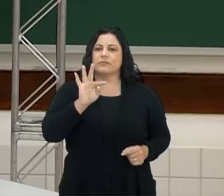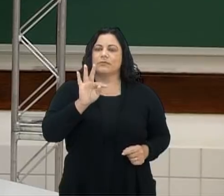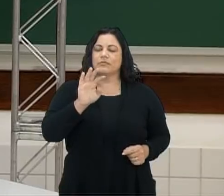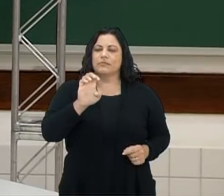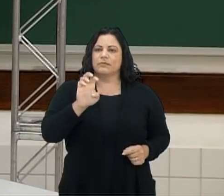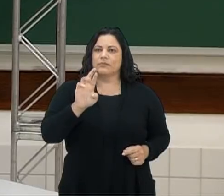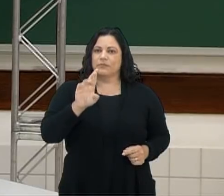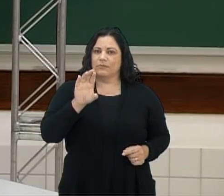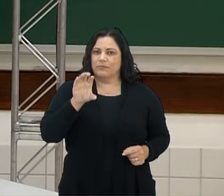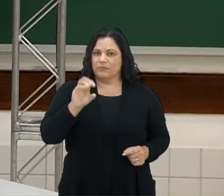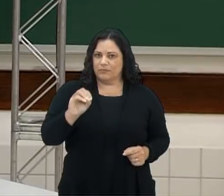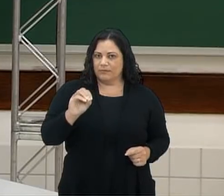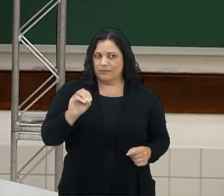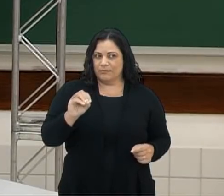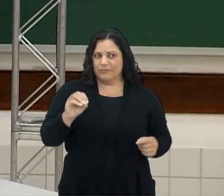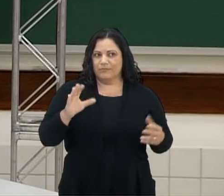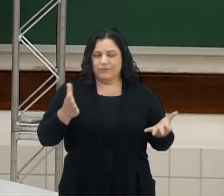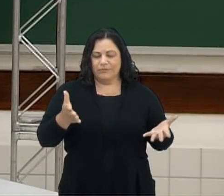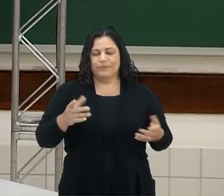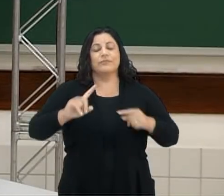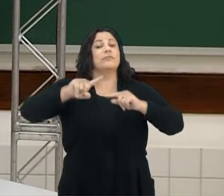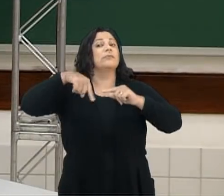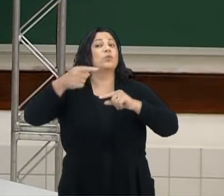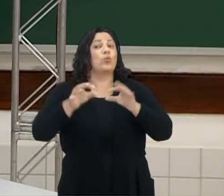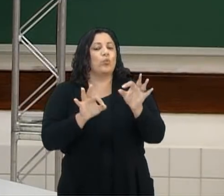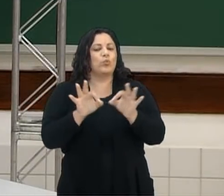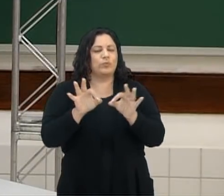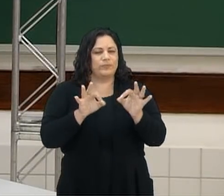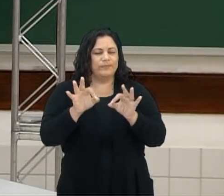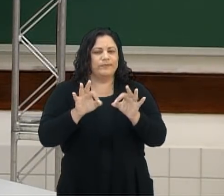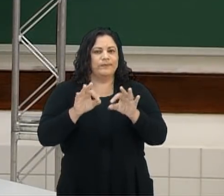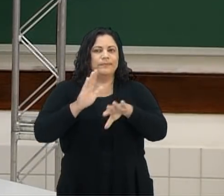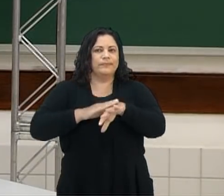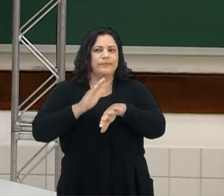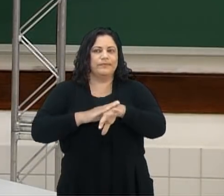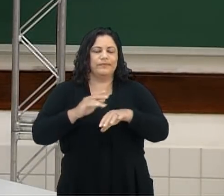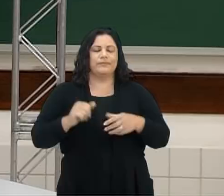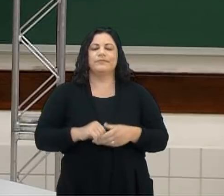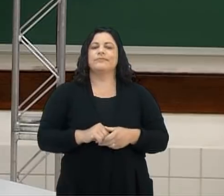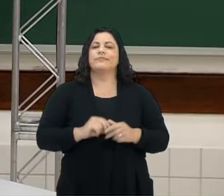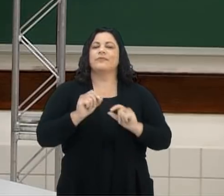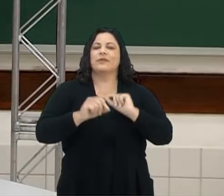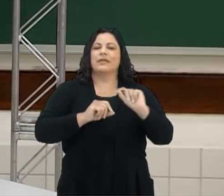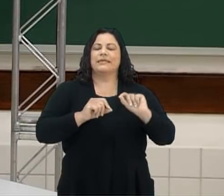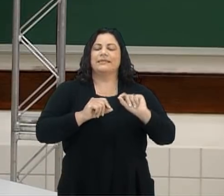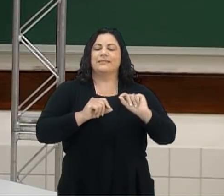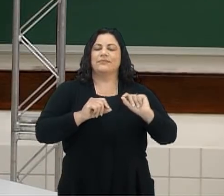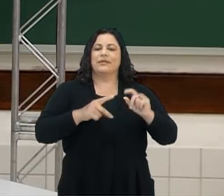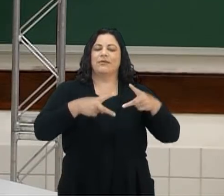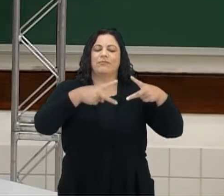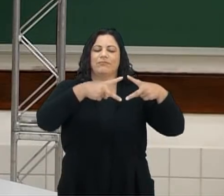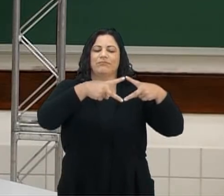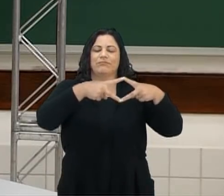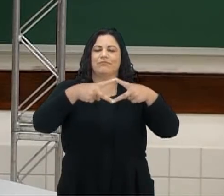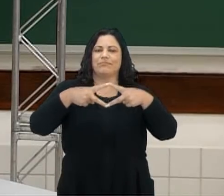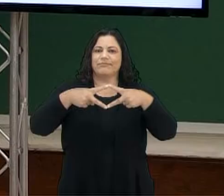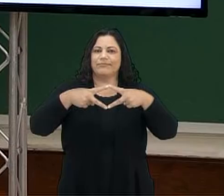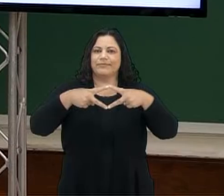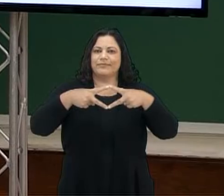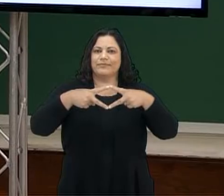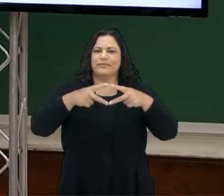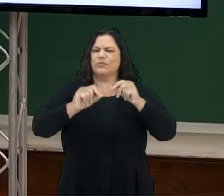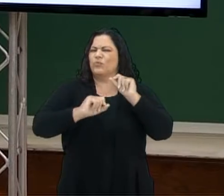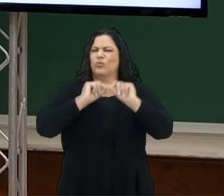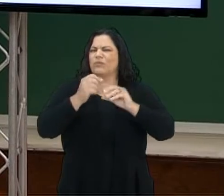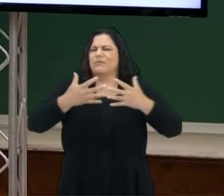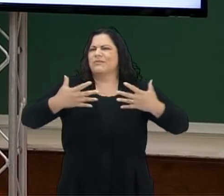fazer. A nossa próxima construção de hoje vai ser o quadrado. Então aqui nós vamos aprender agora como fazer a construção de